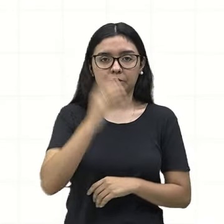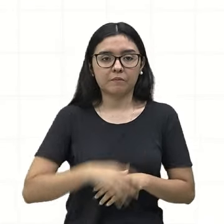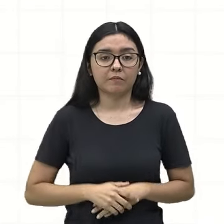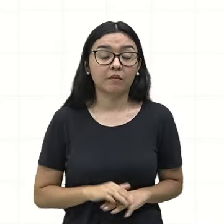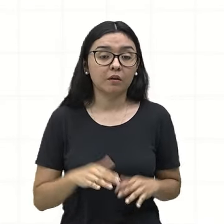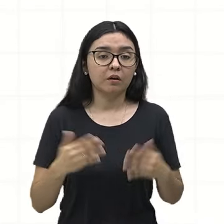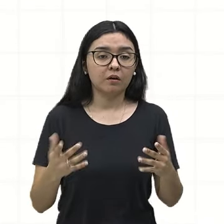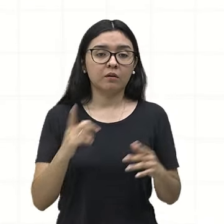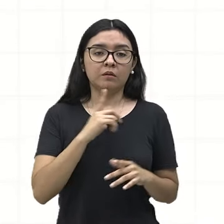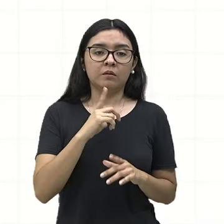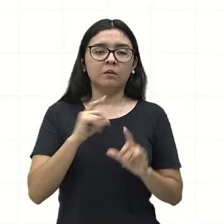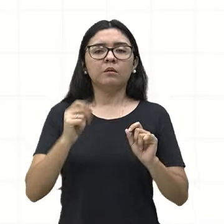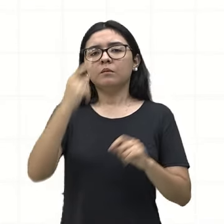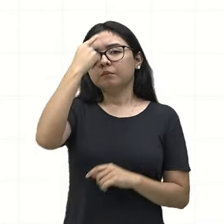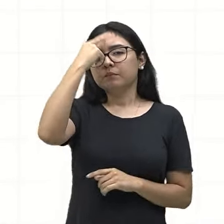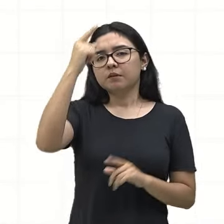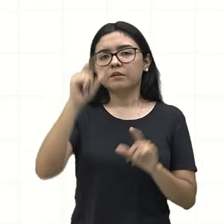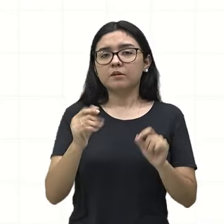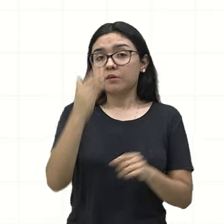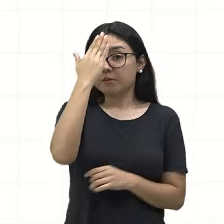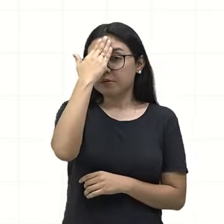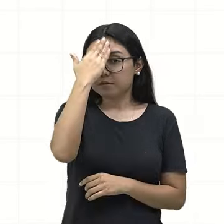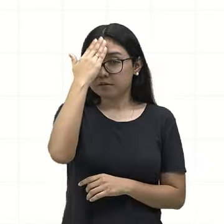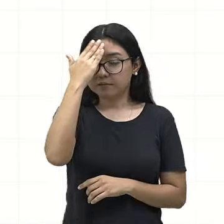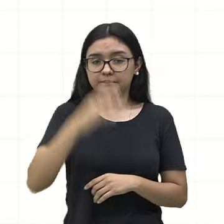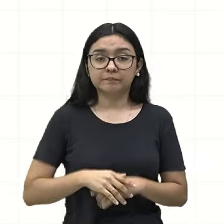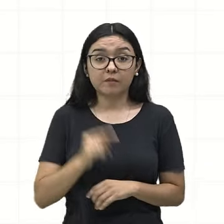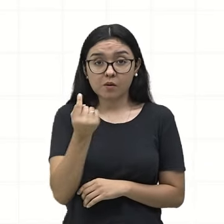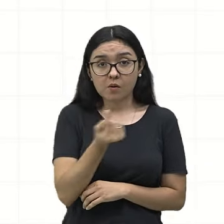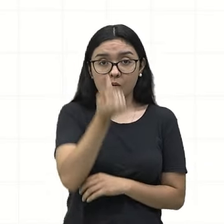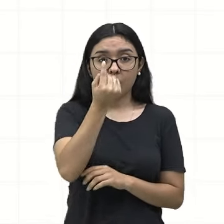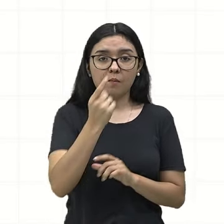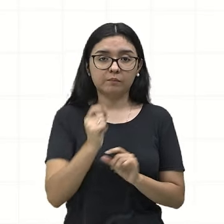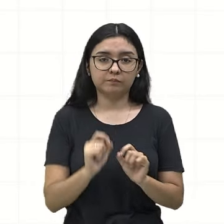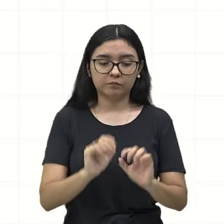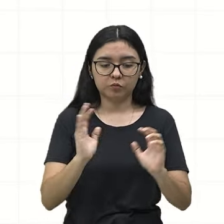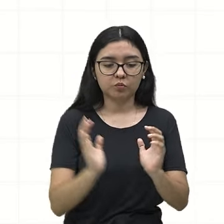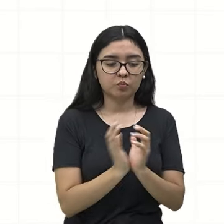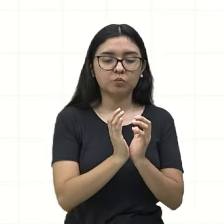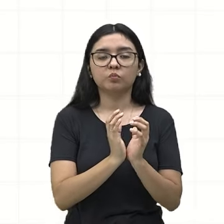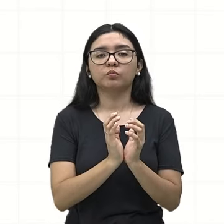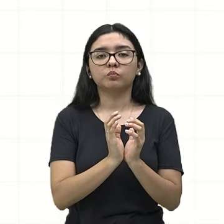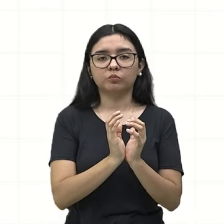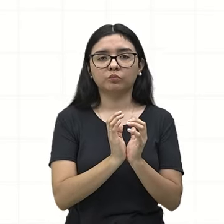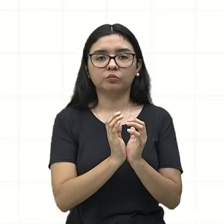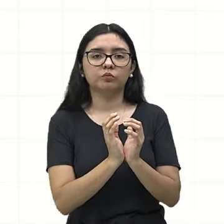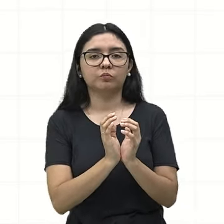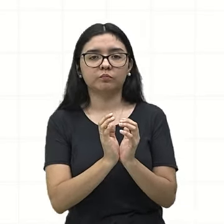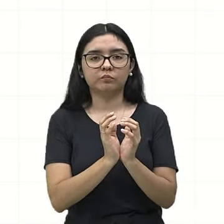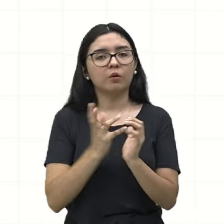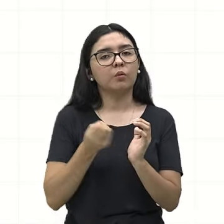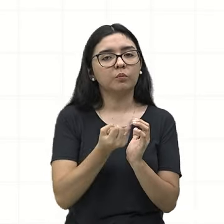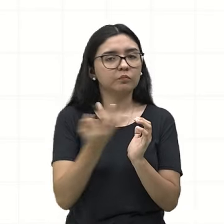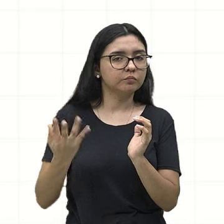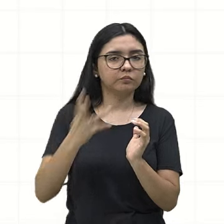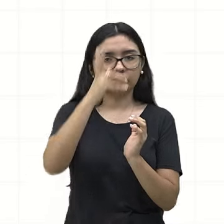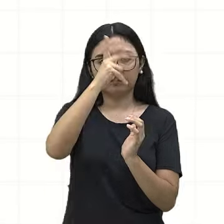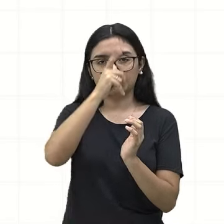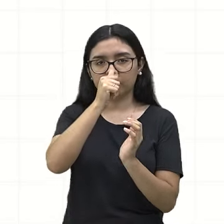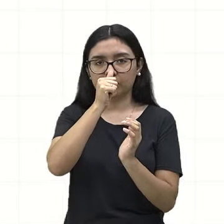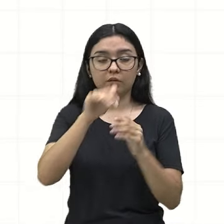Então, alunos, para pensar assim, se ele divide e tem apenas uma maneira de formar esse grupo, então ele nós vamos estar diante